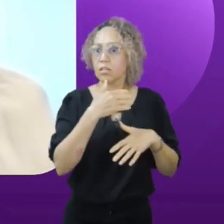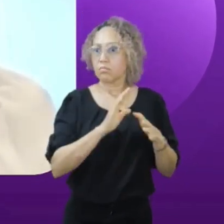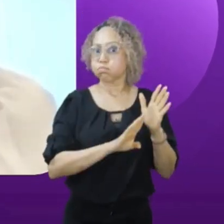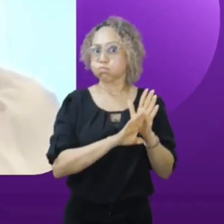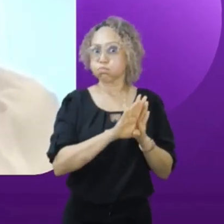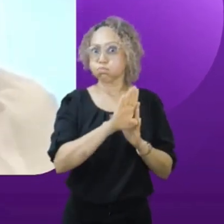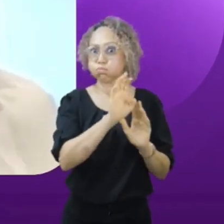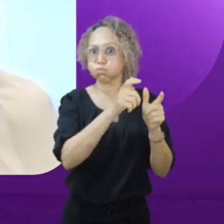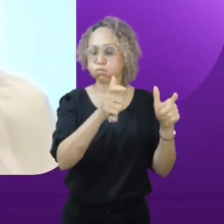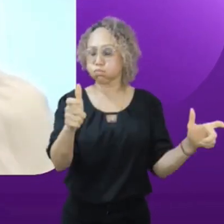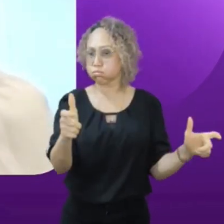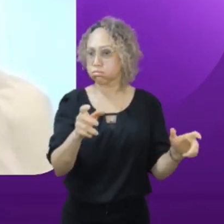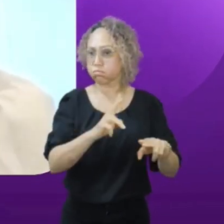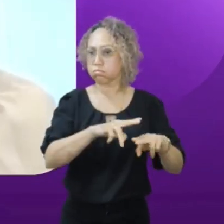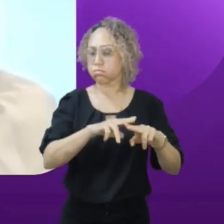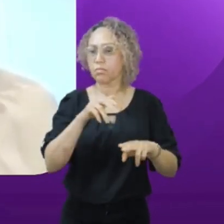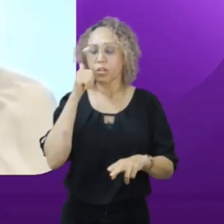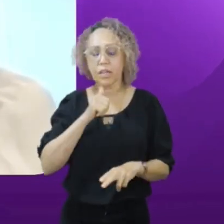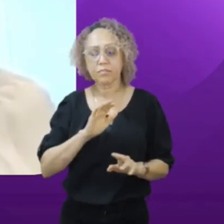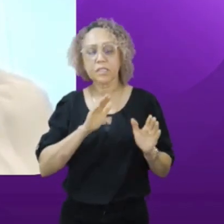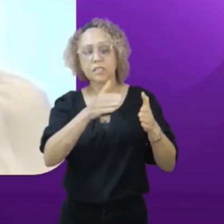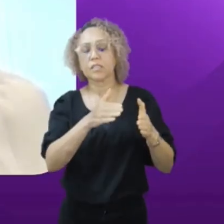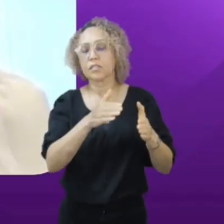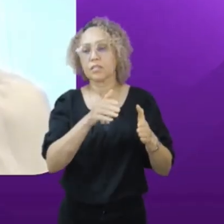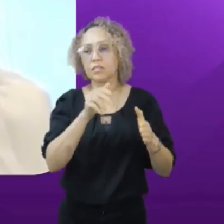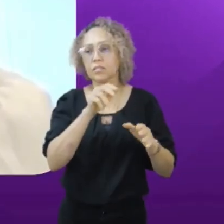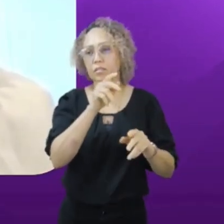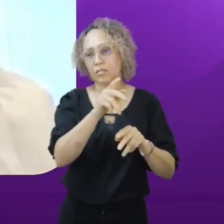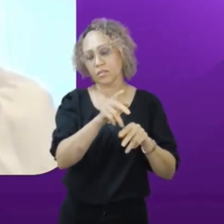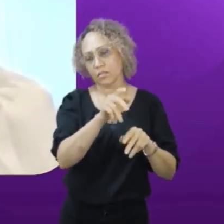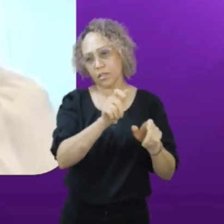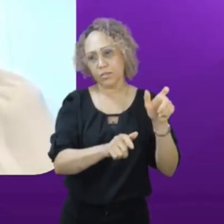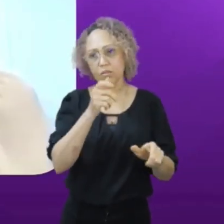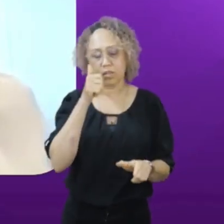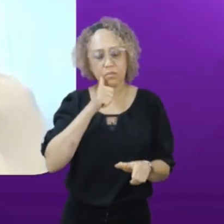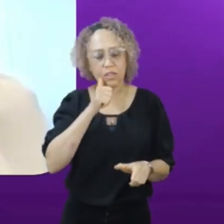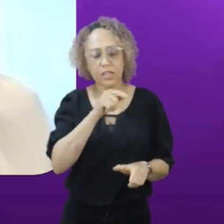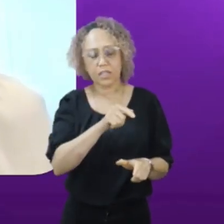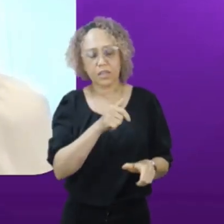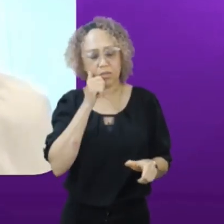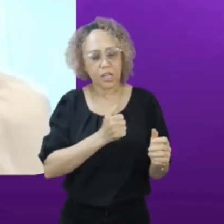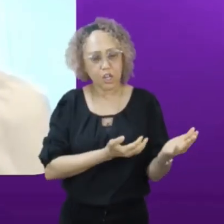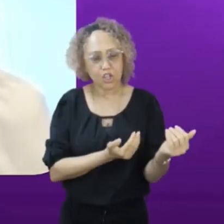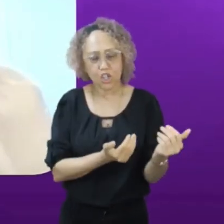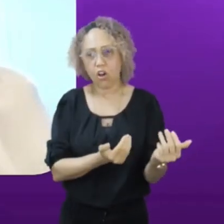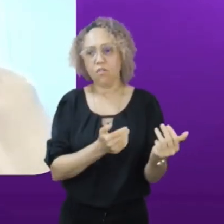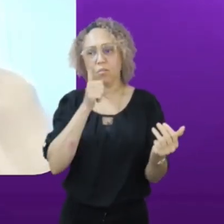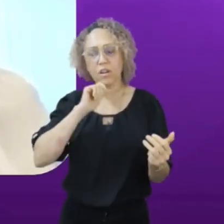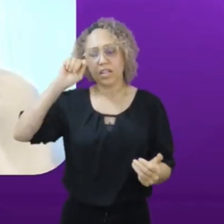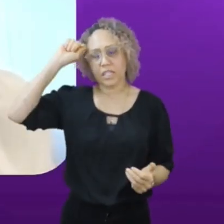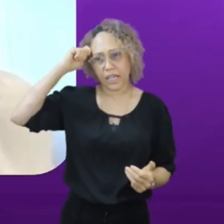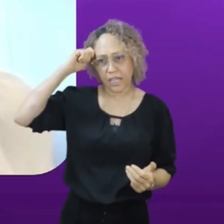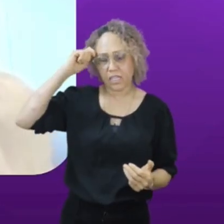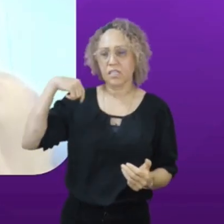pensa no público feminino, a gente precisa entender que, para além dessas mulheres serem jovens, a grande maioria serem mulheres negras, a